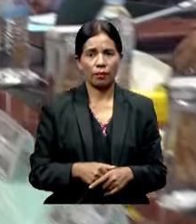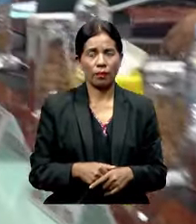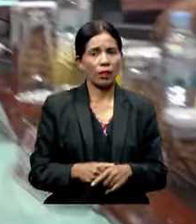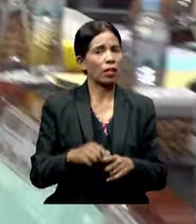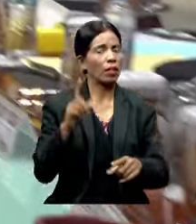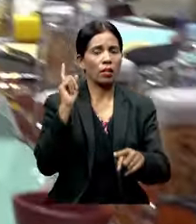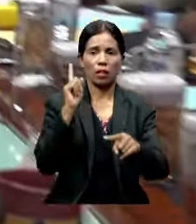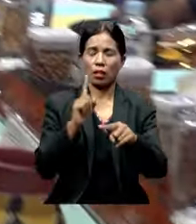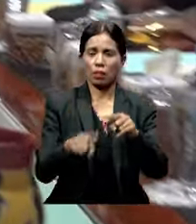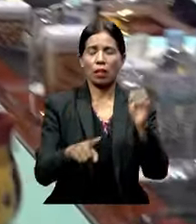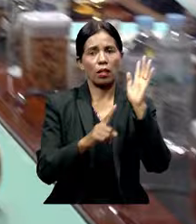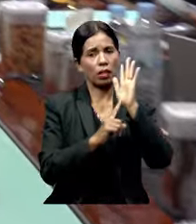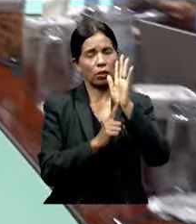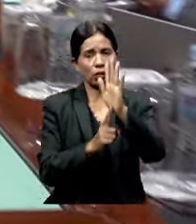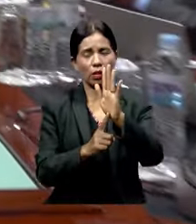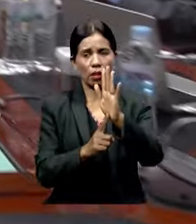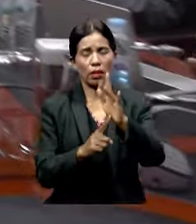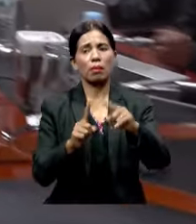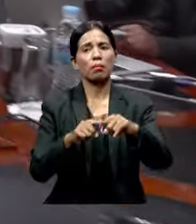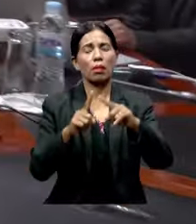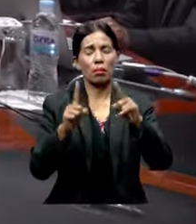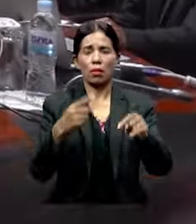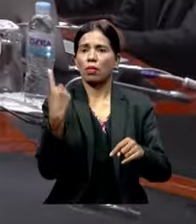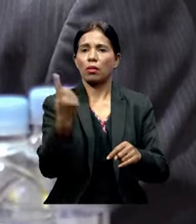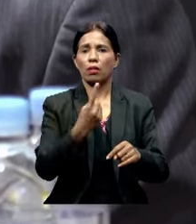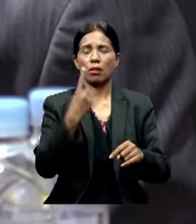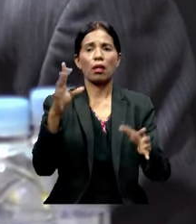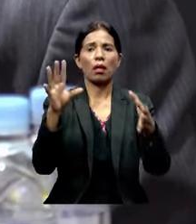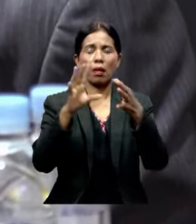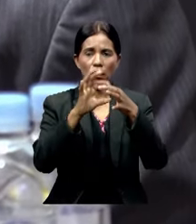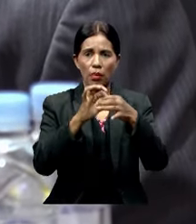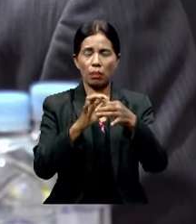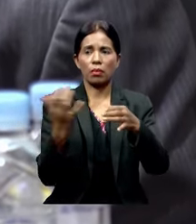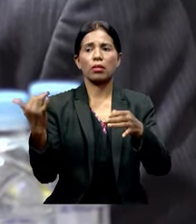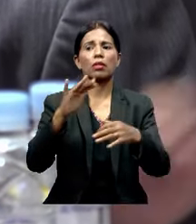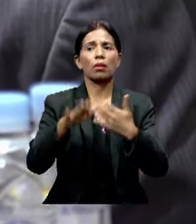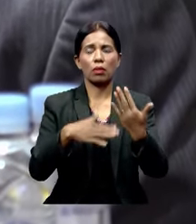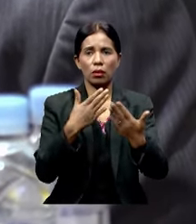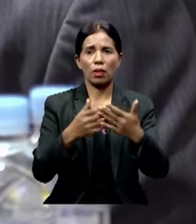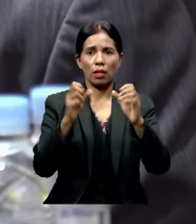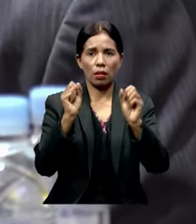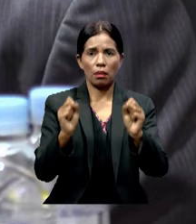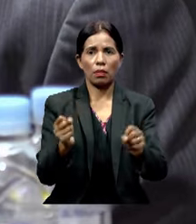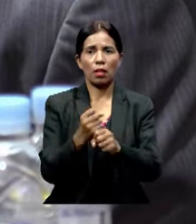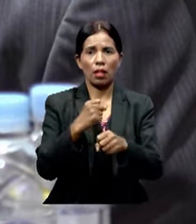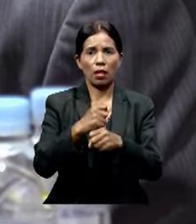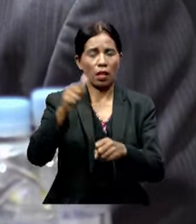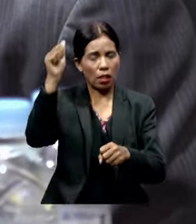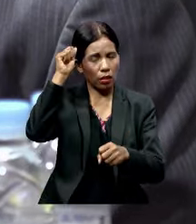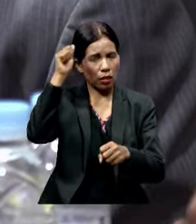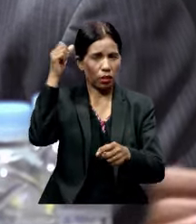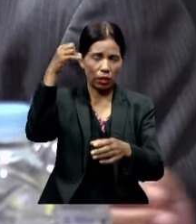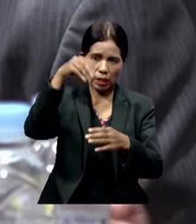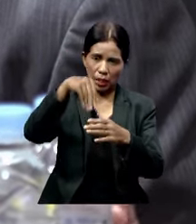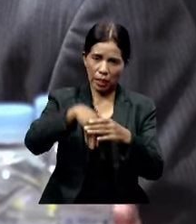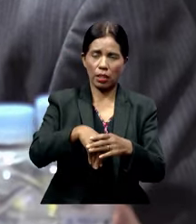labele, fosai, mas be entre membros sirahotu, belhalo análise nebe